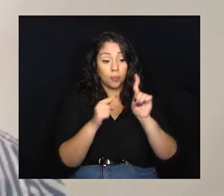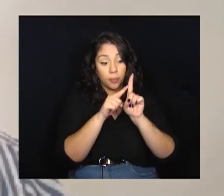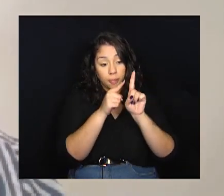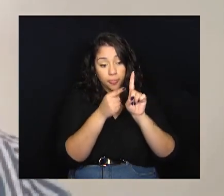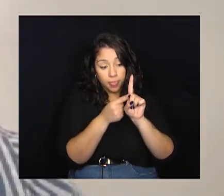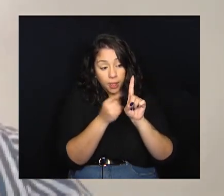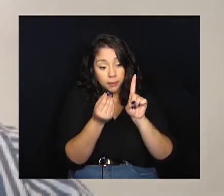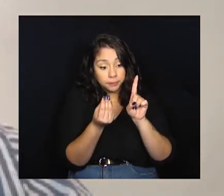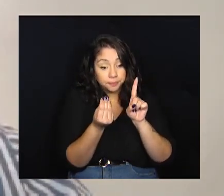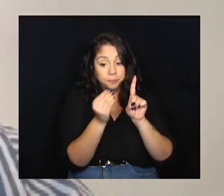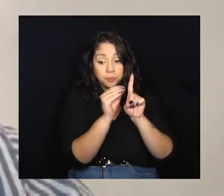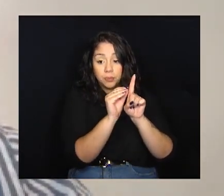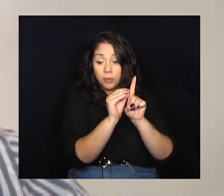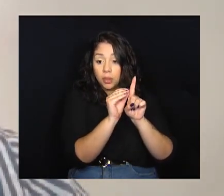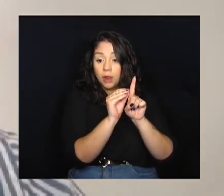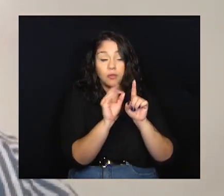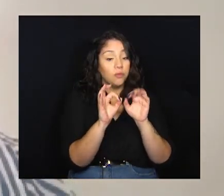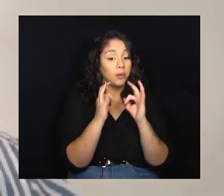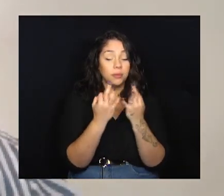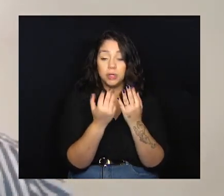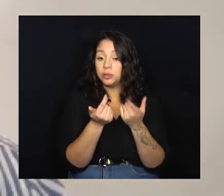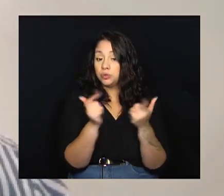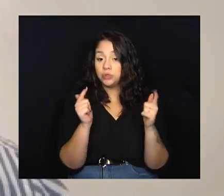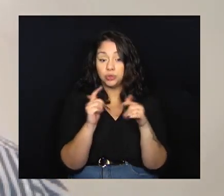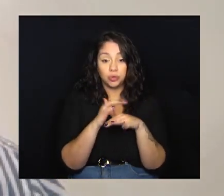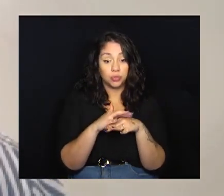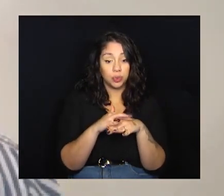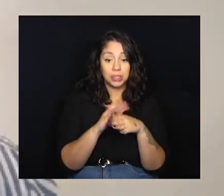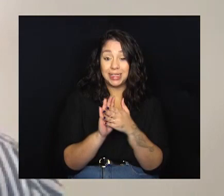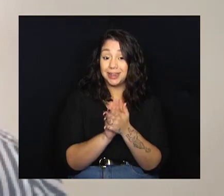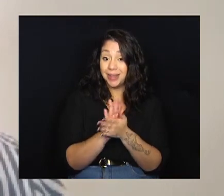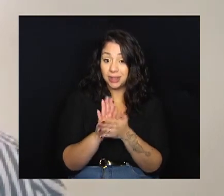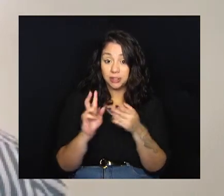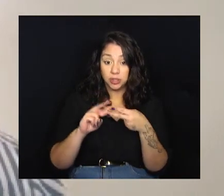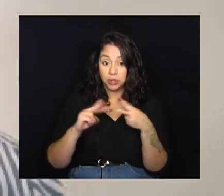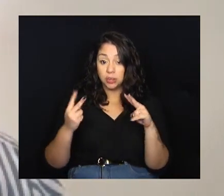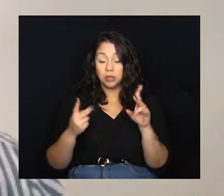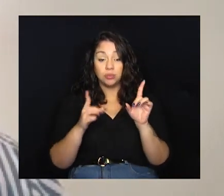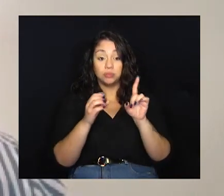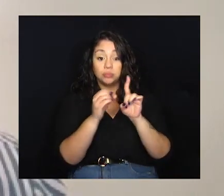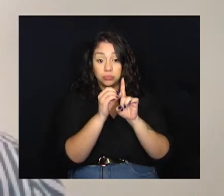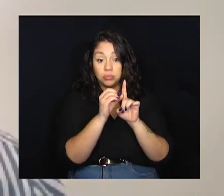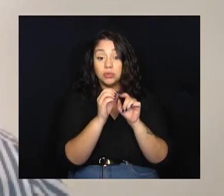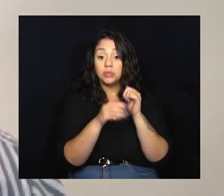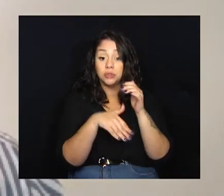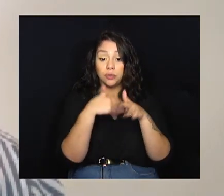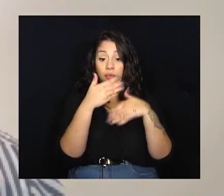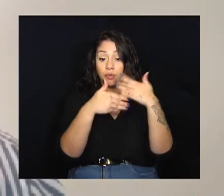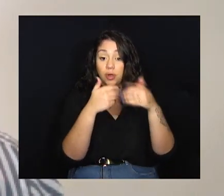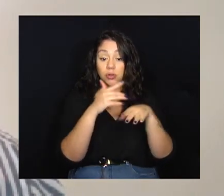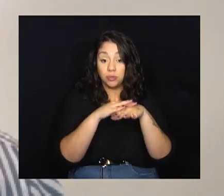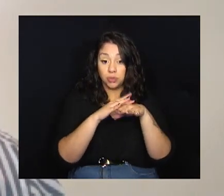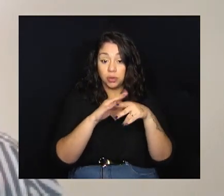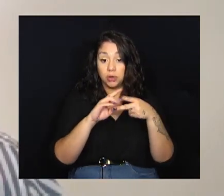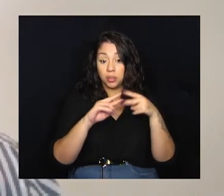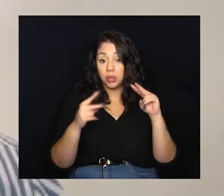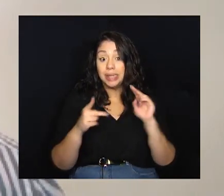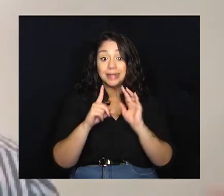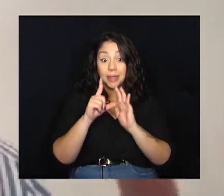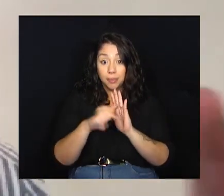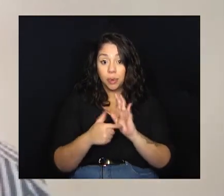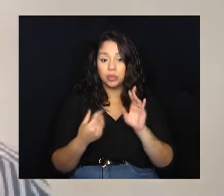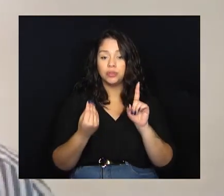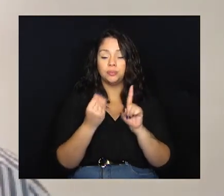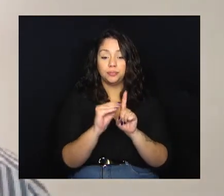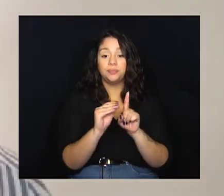genético a família nunca ter tido uma doença genética e aquele embriãozinho desenvolver uma doença genética depois de ter sido implantado na barriga da mãe